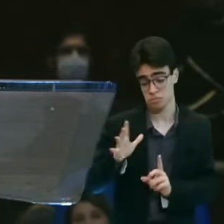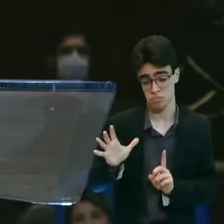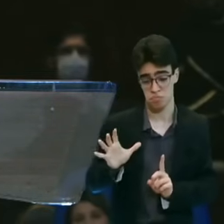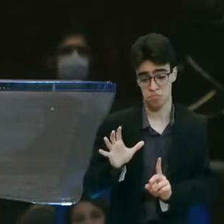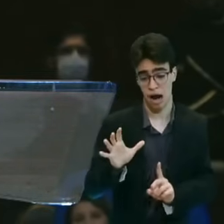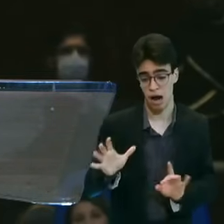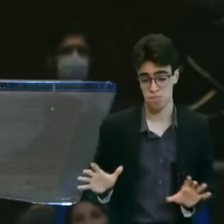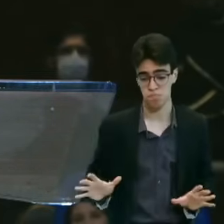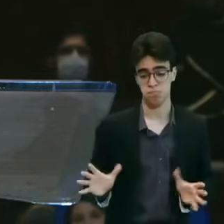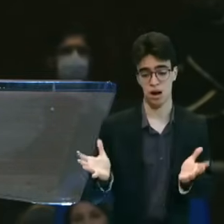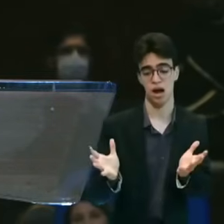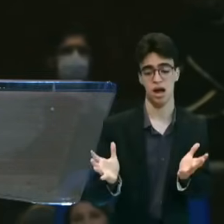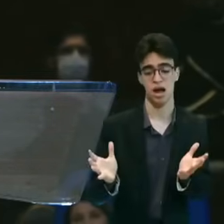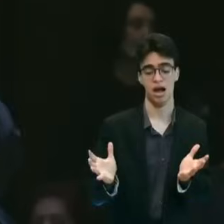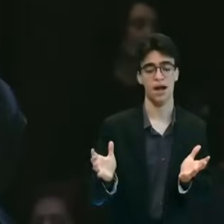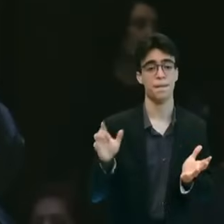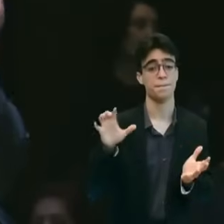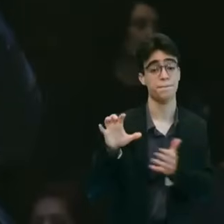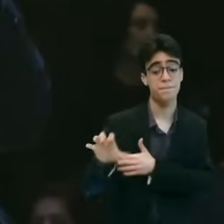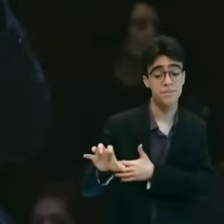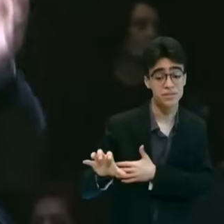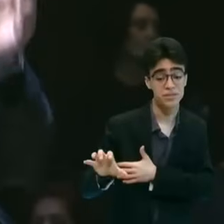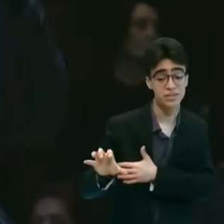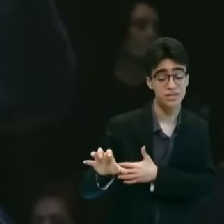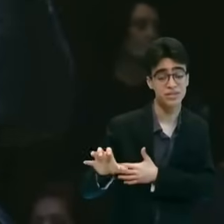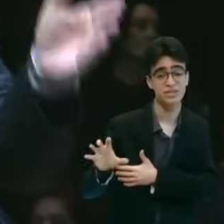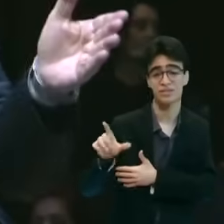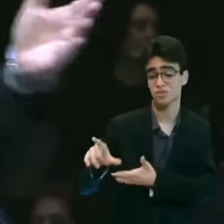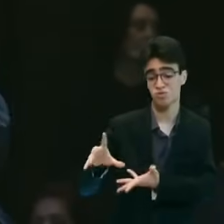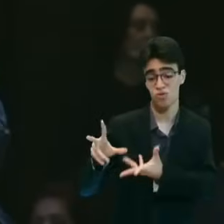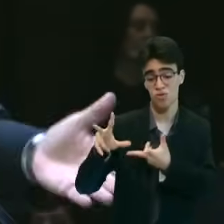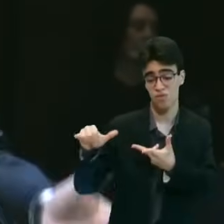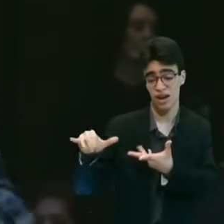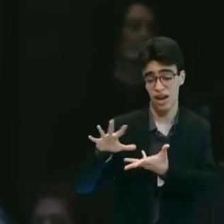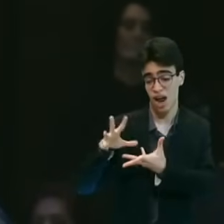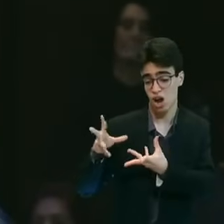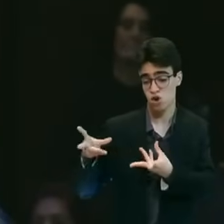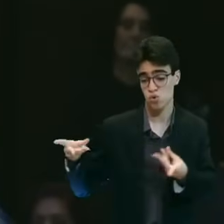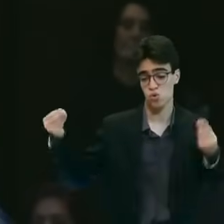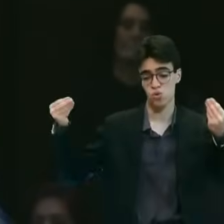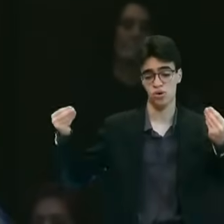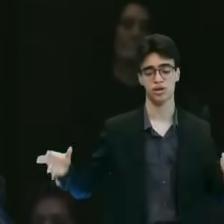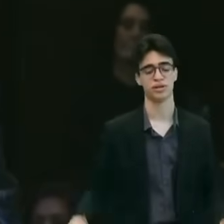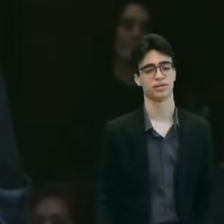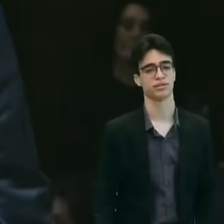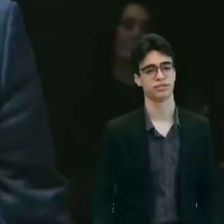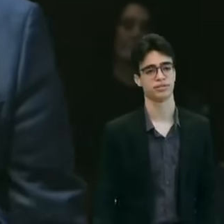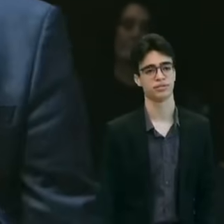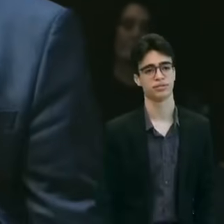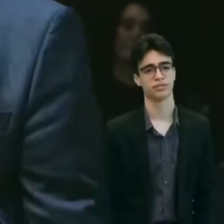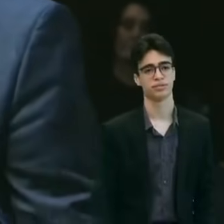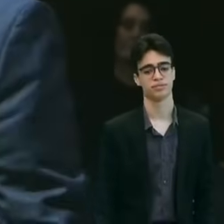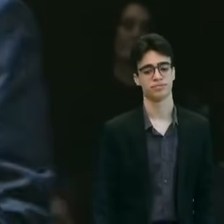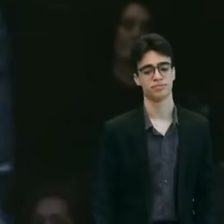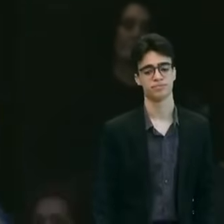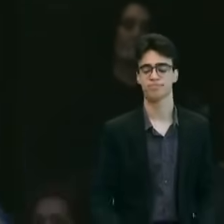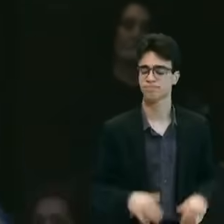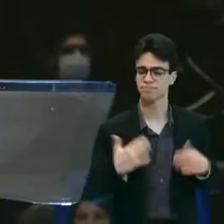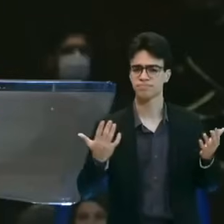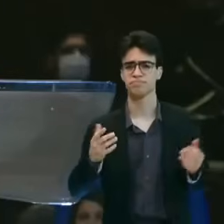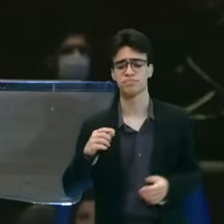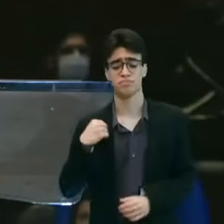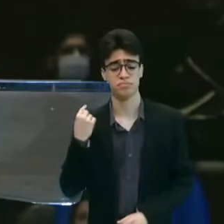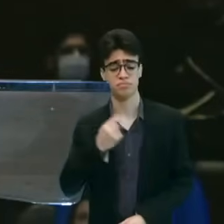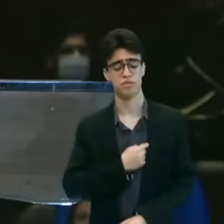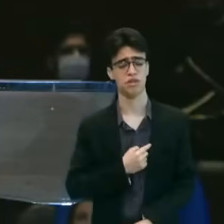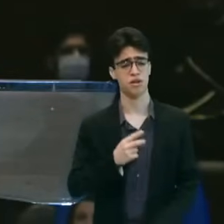impulsiva, estas coisas vão destruir você. É isso que a Bíblia está dizendo. E se a gente olhar